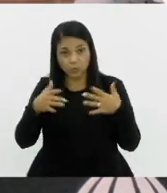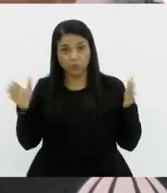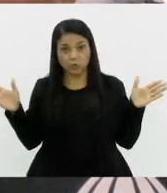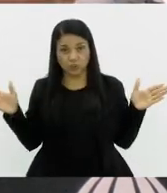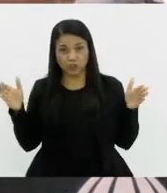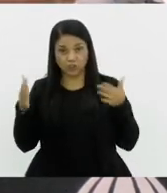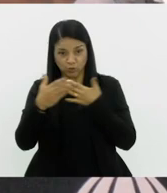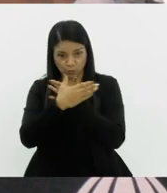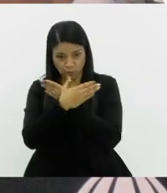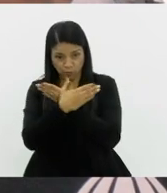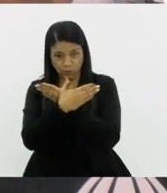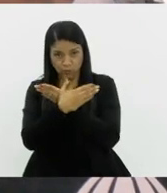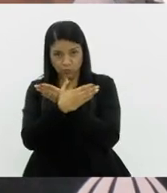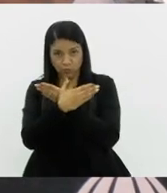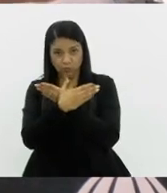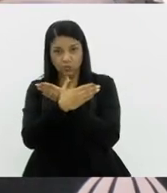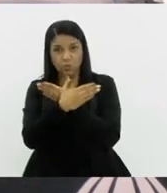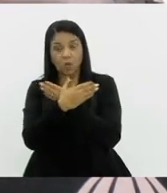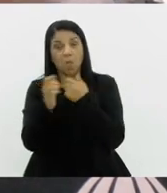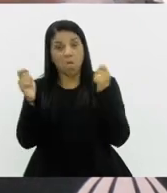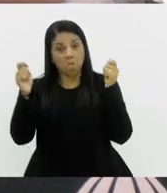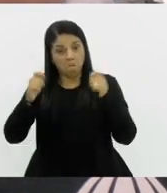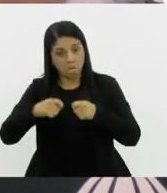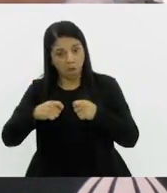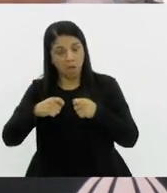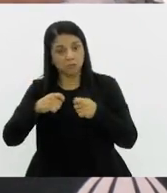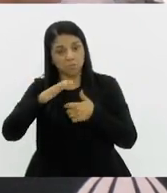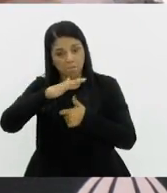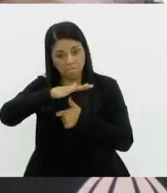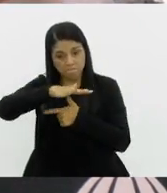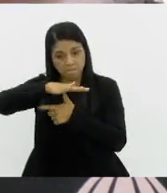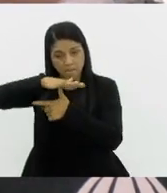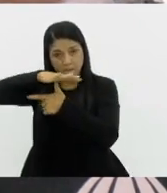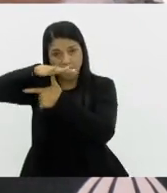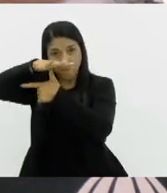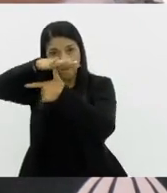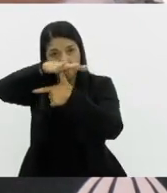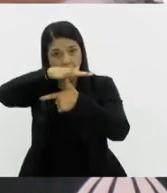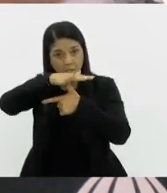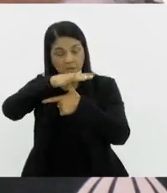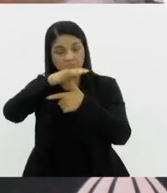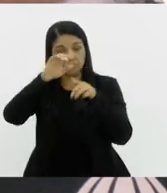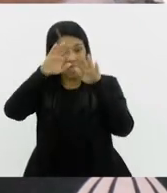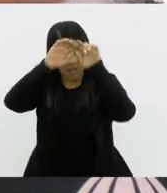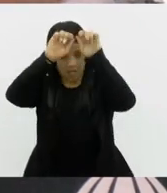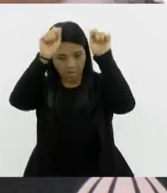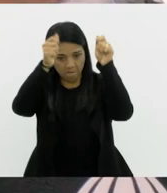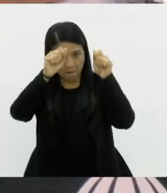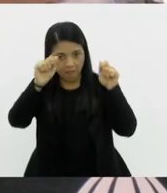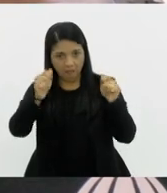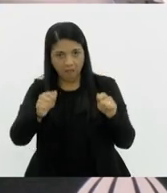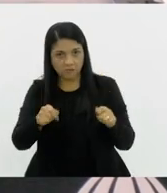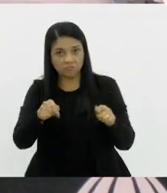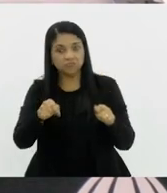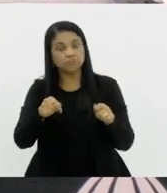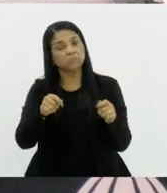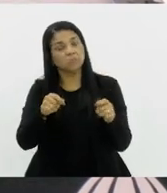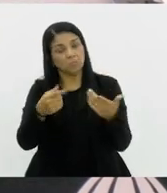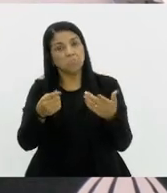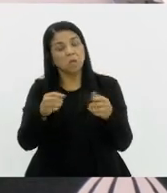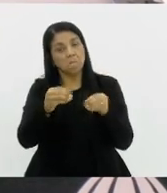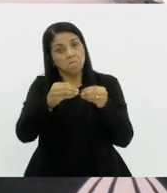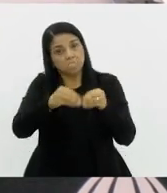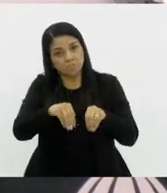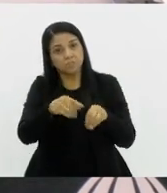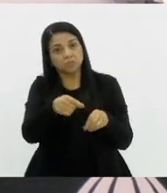perto do Cristo Redentor pode acelerar o processo de deterioração do monumento. Então, acho que a gente tem que pensar. E